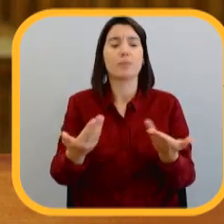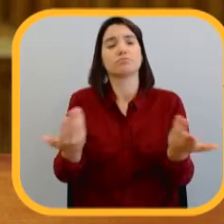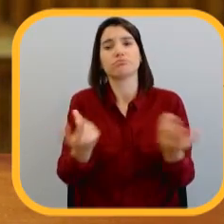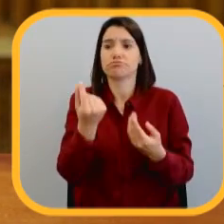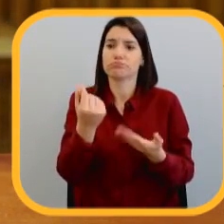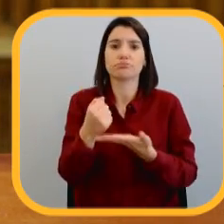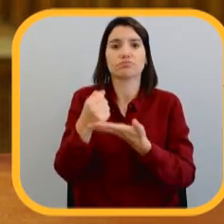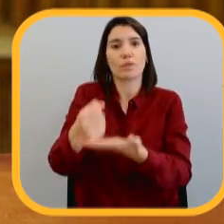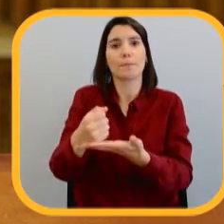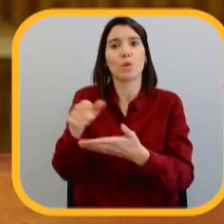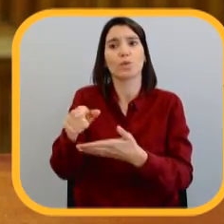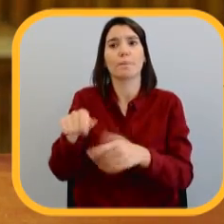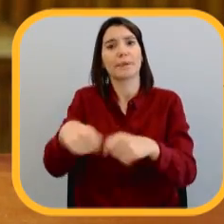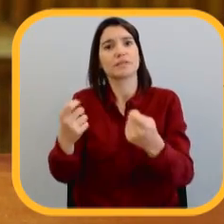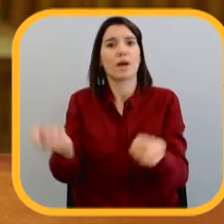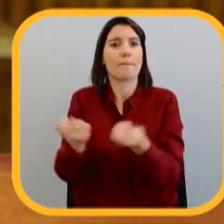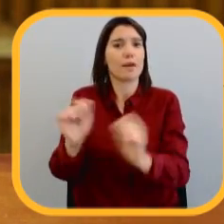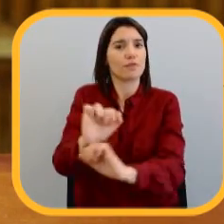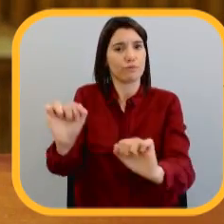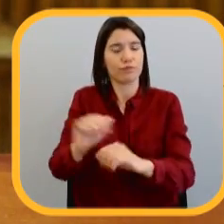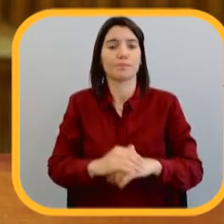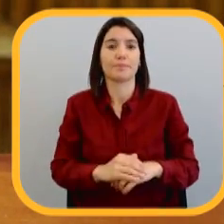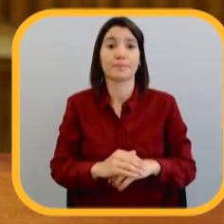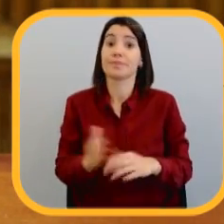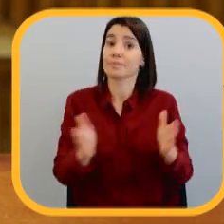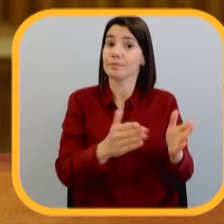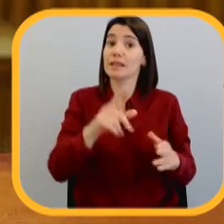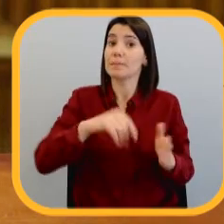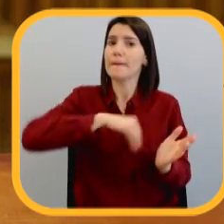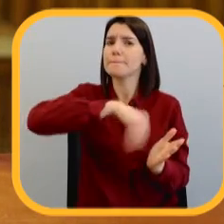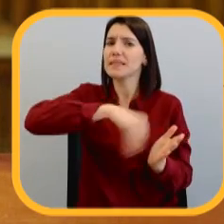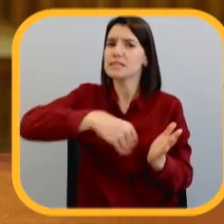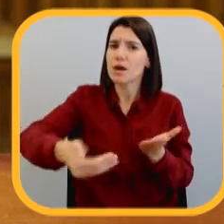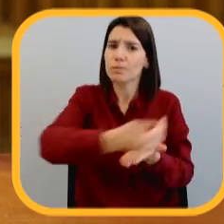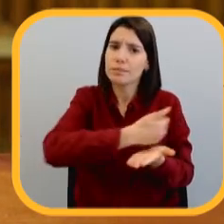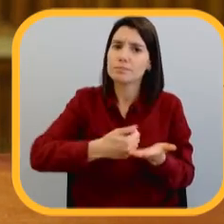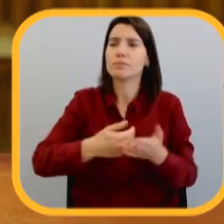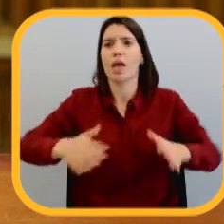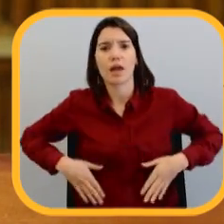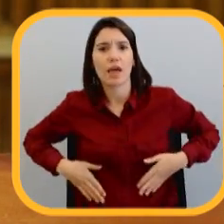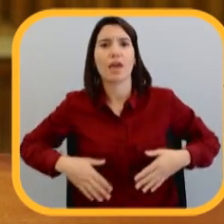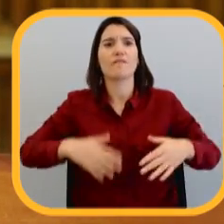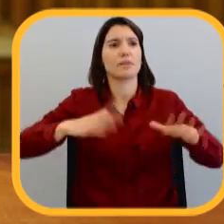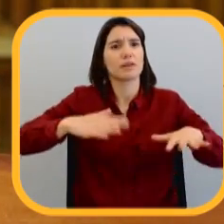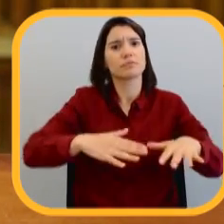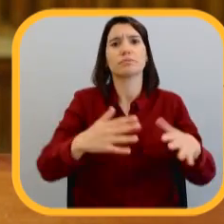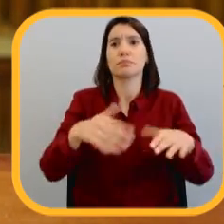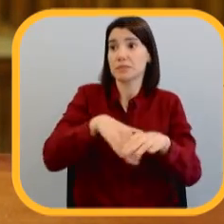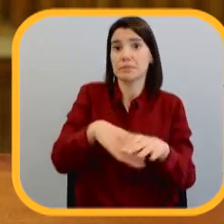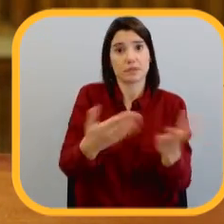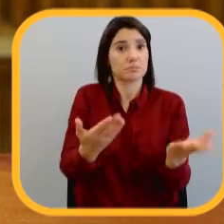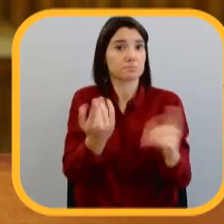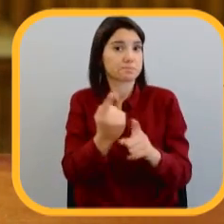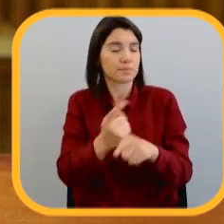modo, contribuir financeiramente para os partidos ou campanhas. Além disso, assinar uma petição ou participar em greves e manifestações são